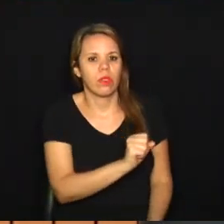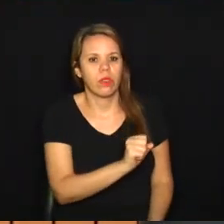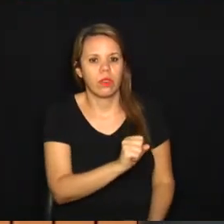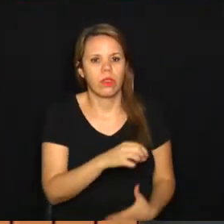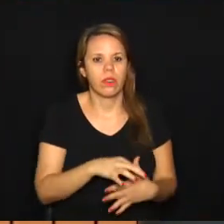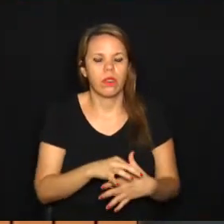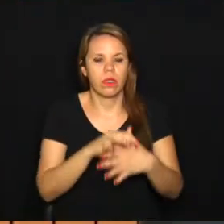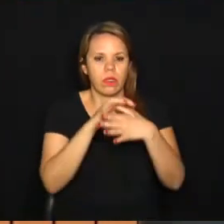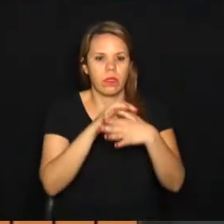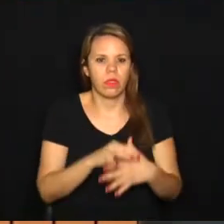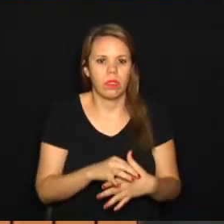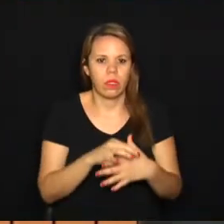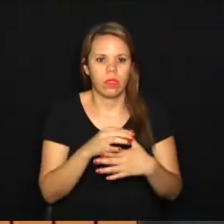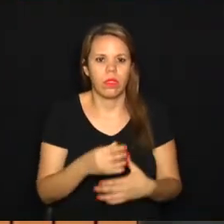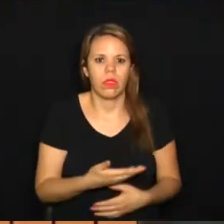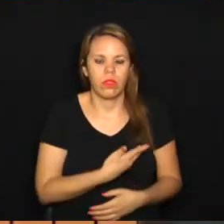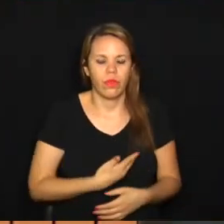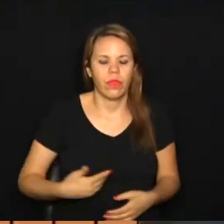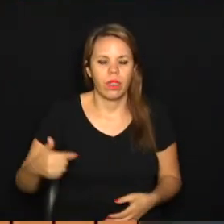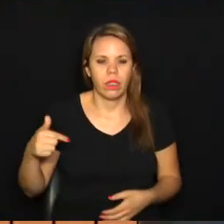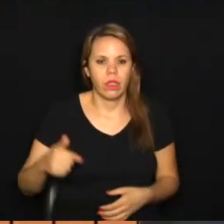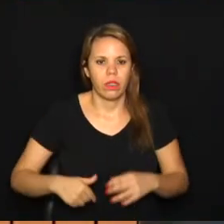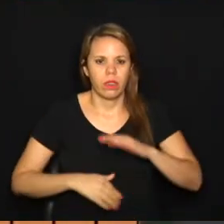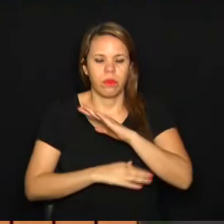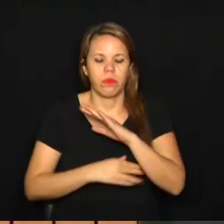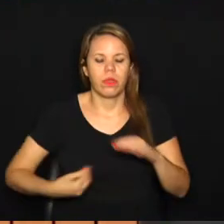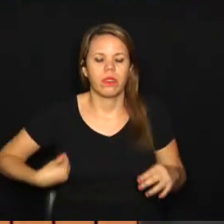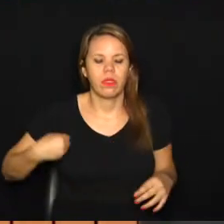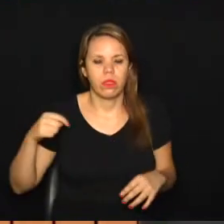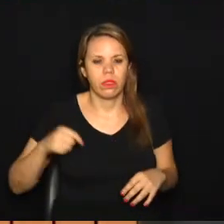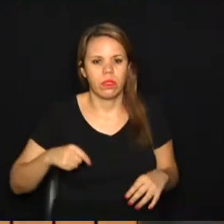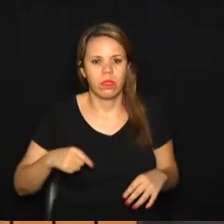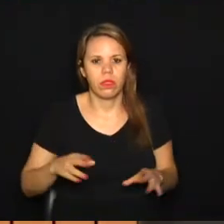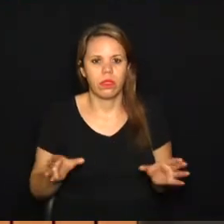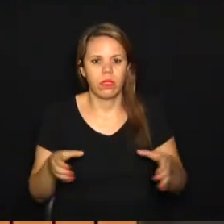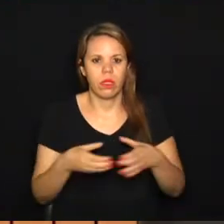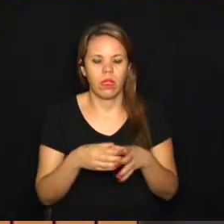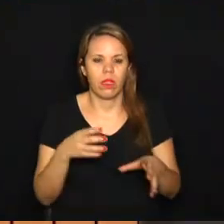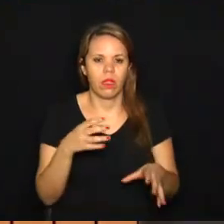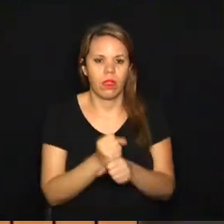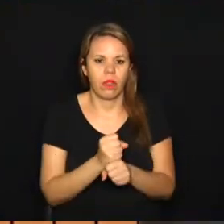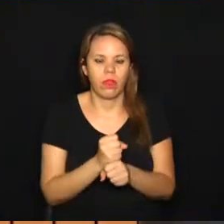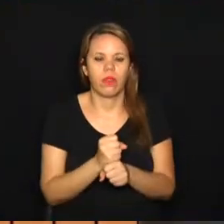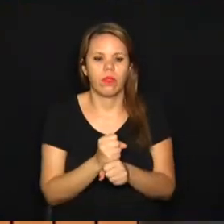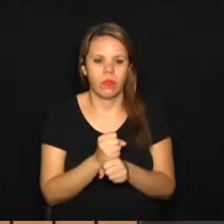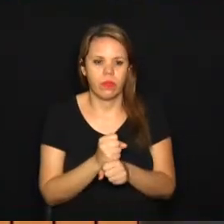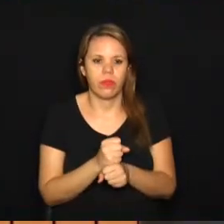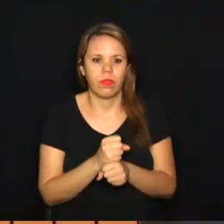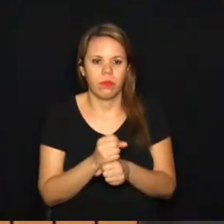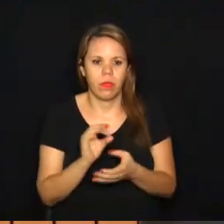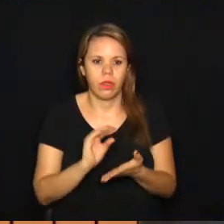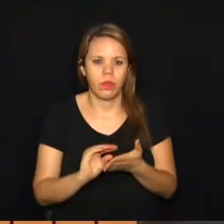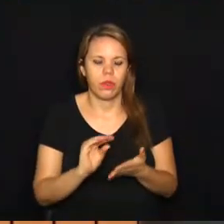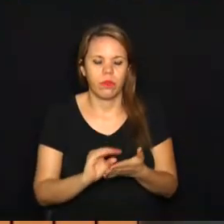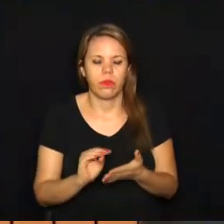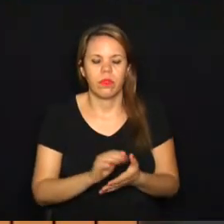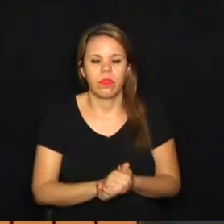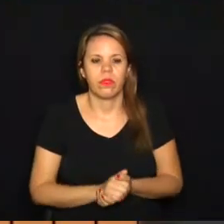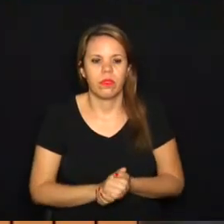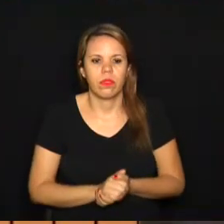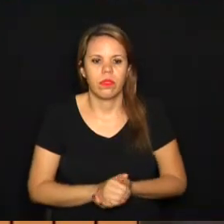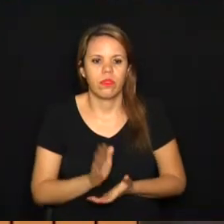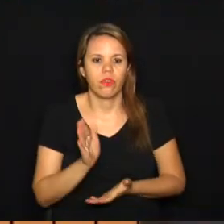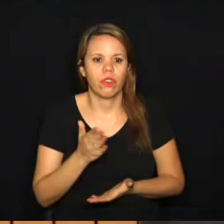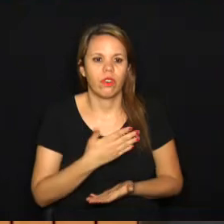governo nesta casa, também presente aqui nesta Comissão de Finanças e Orçamento. Já de